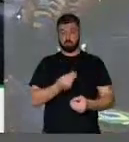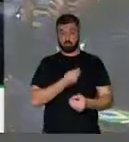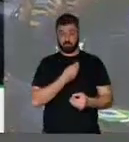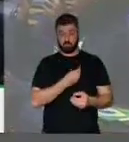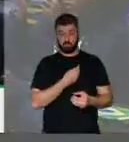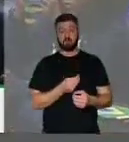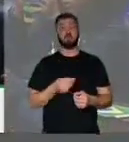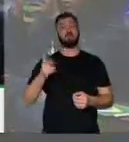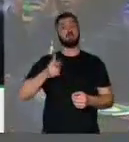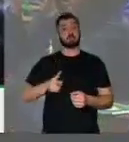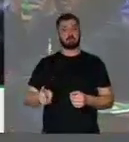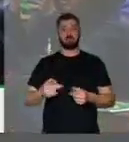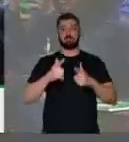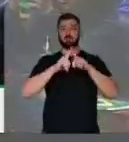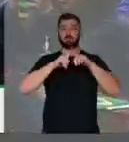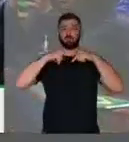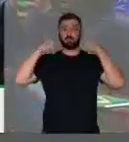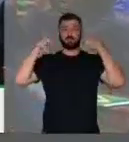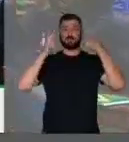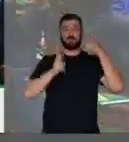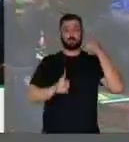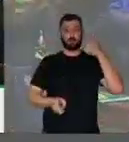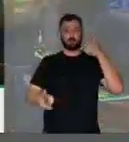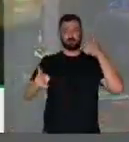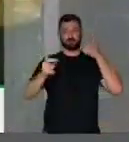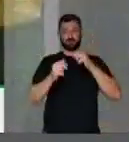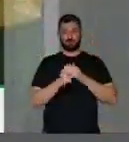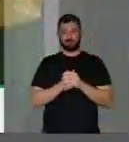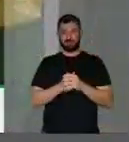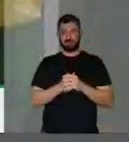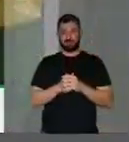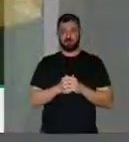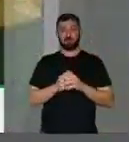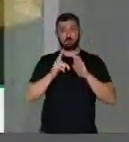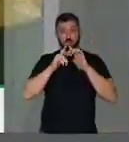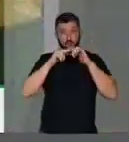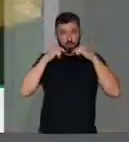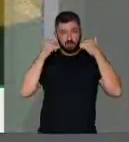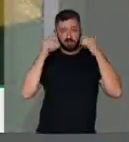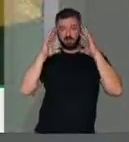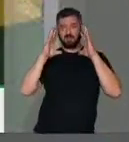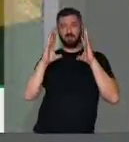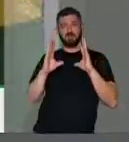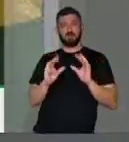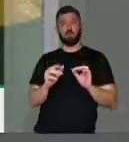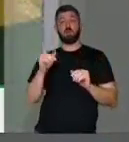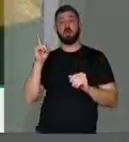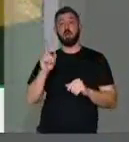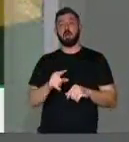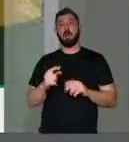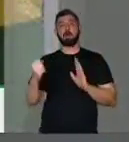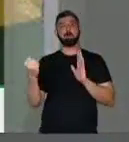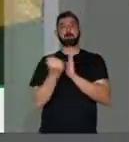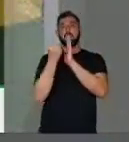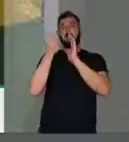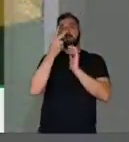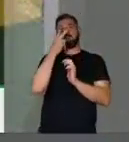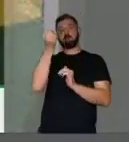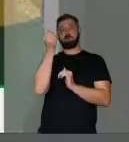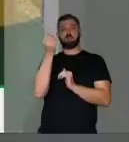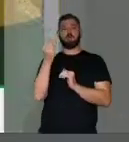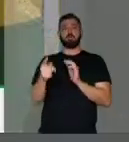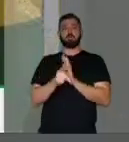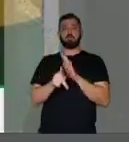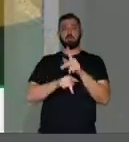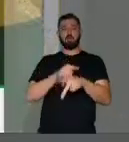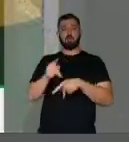circunstância, sempre um sorriso no rosto. O sorriso sereno é a marca registrada